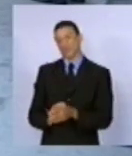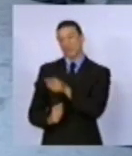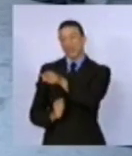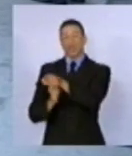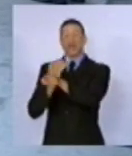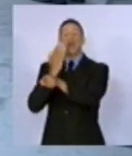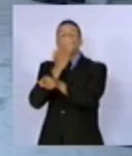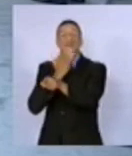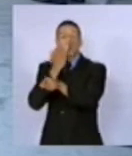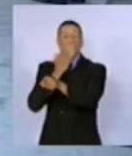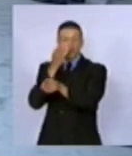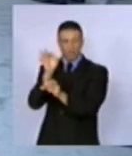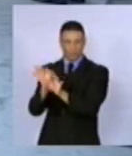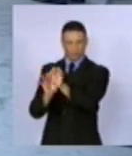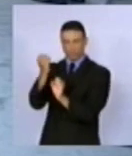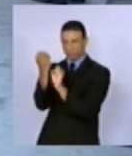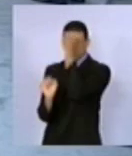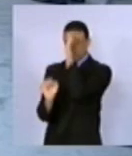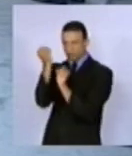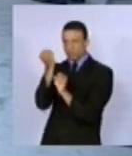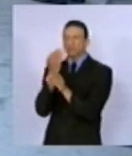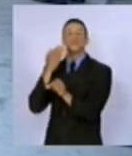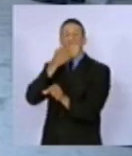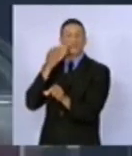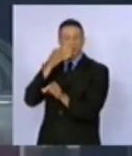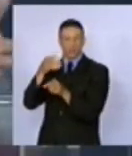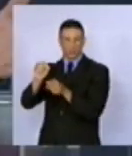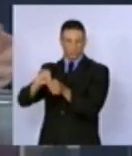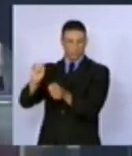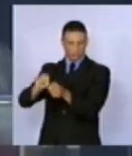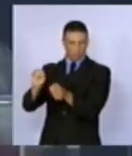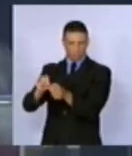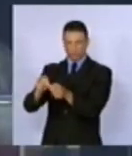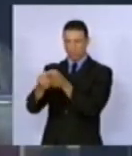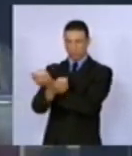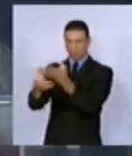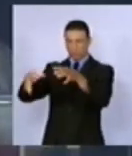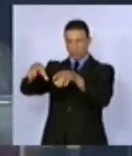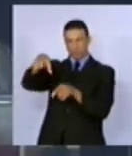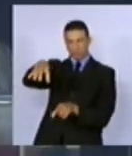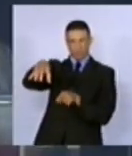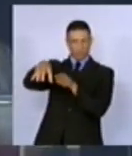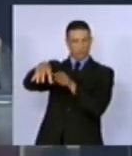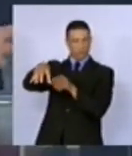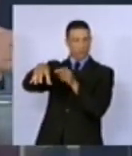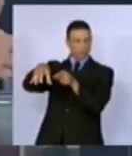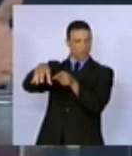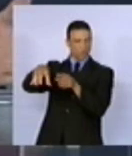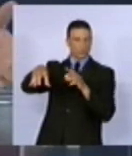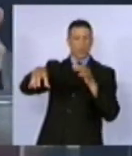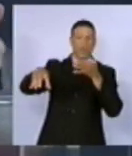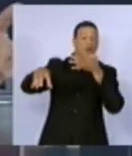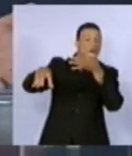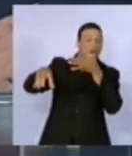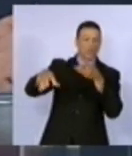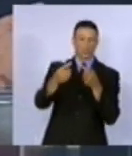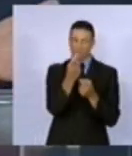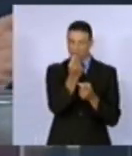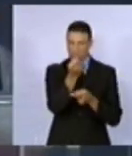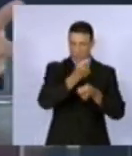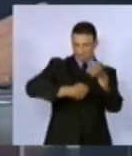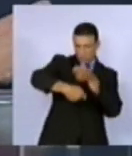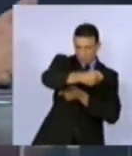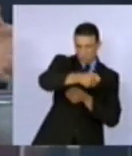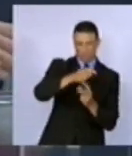importantes do país tanto para pela área que ocupa como o ponto de vista econômico social